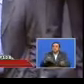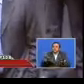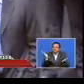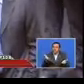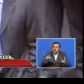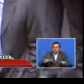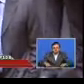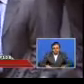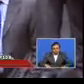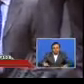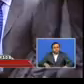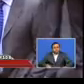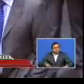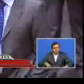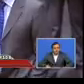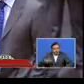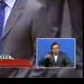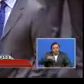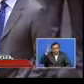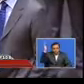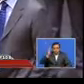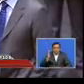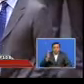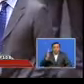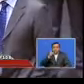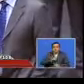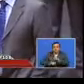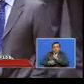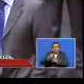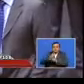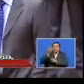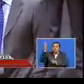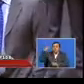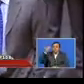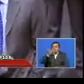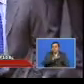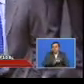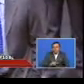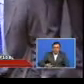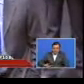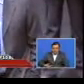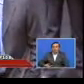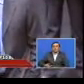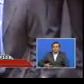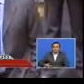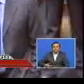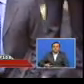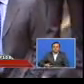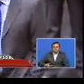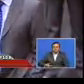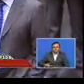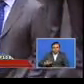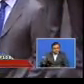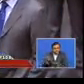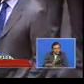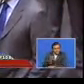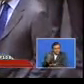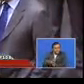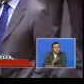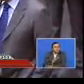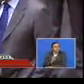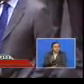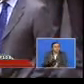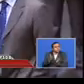Brasil, especialmente no governo passado, na linha dos aloprados, na linha da